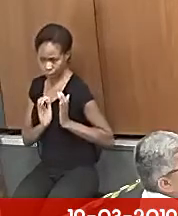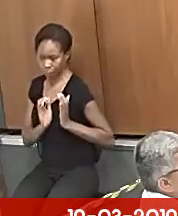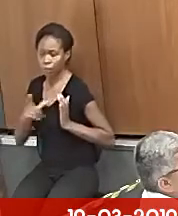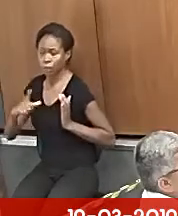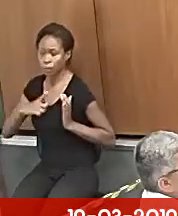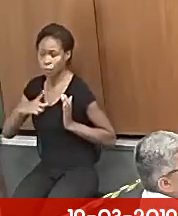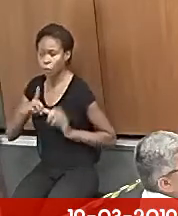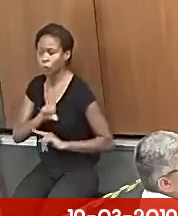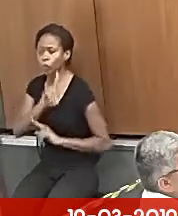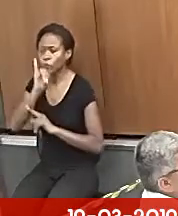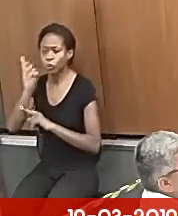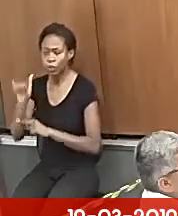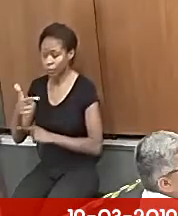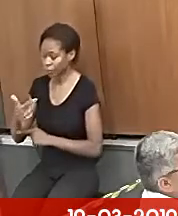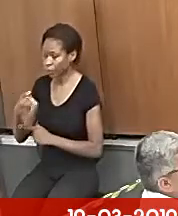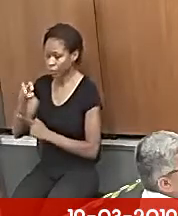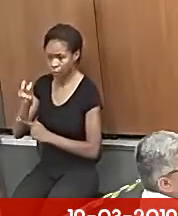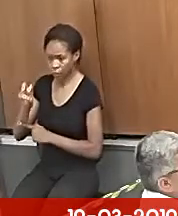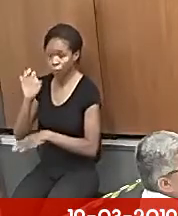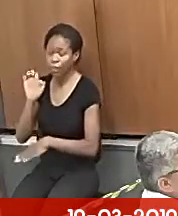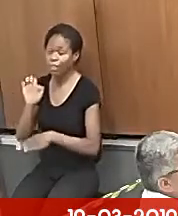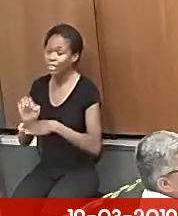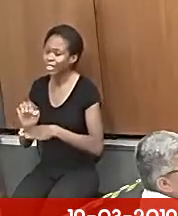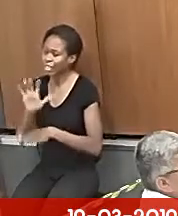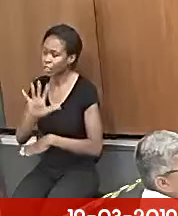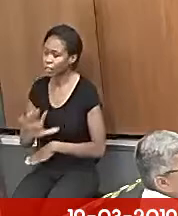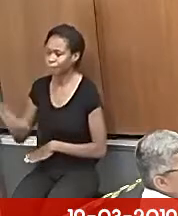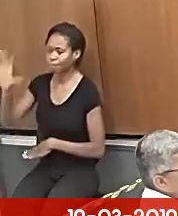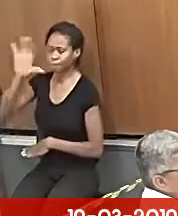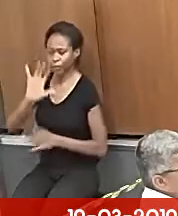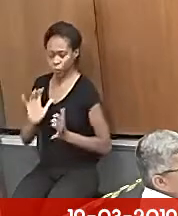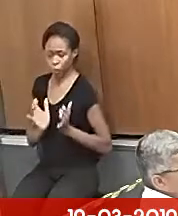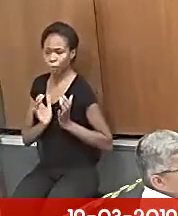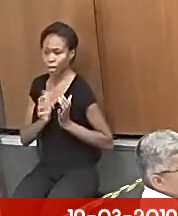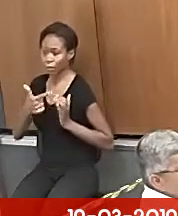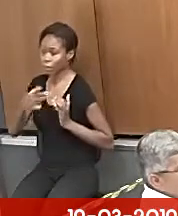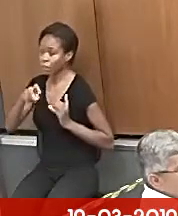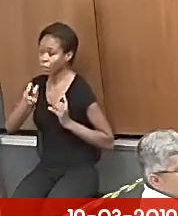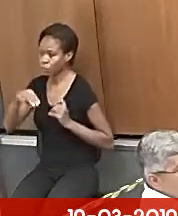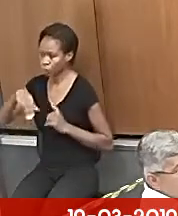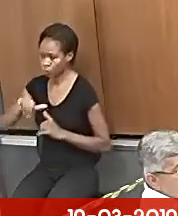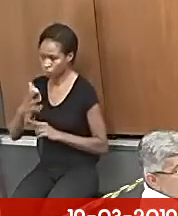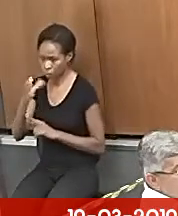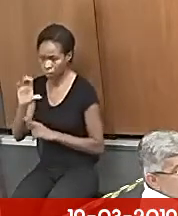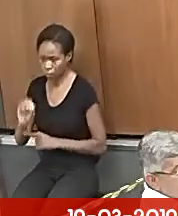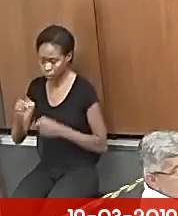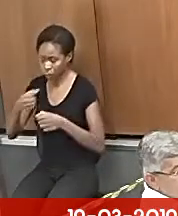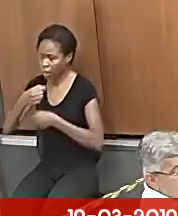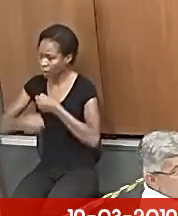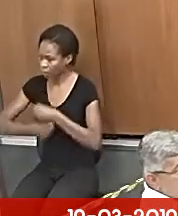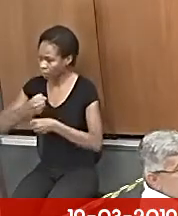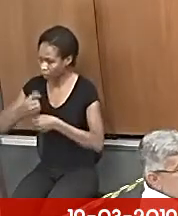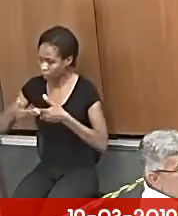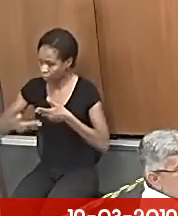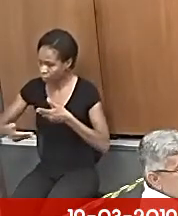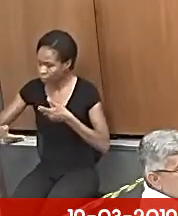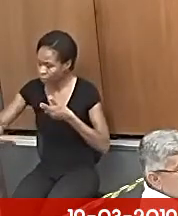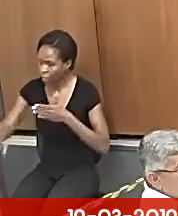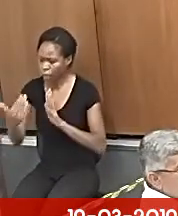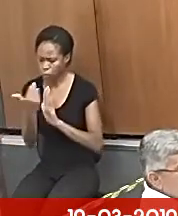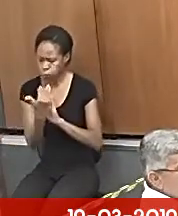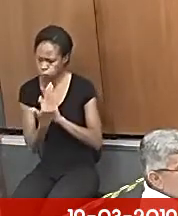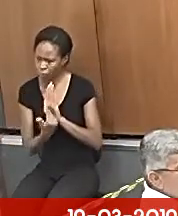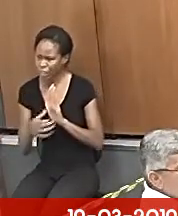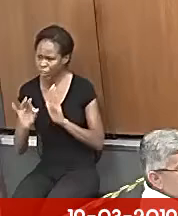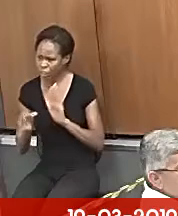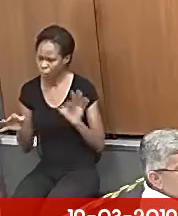será agora já dia 25 de março no próximo ano já com esse calendário organizado o presidente